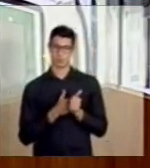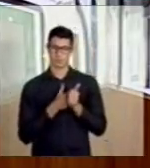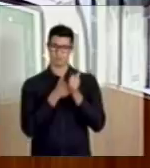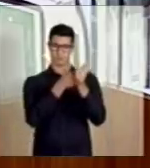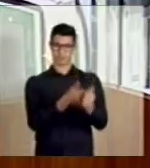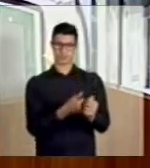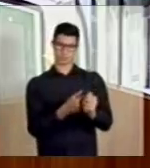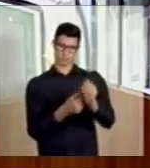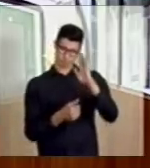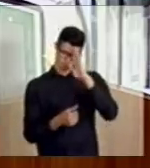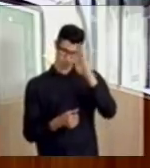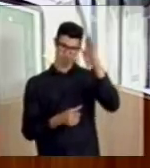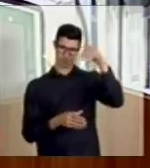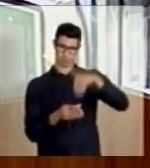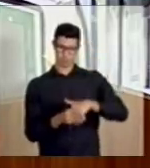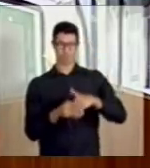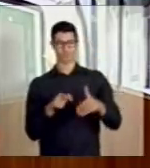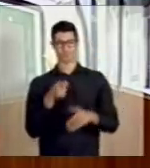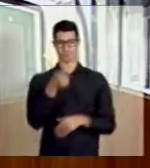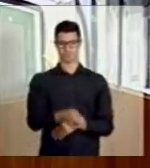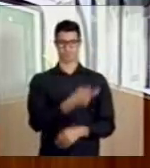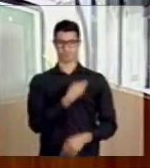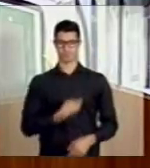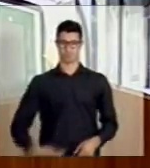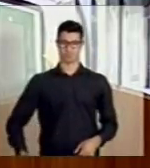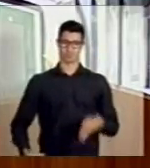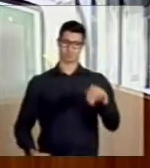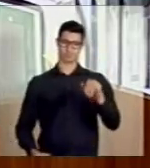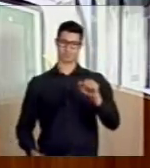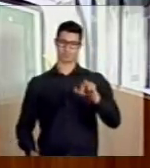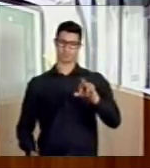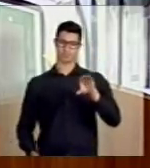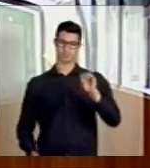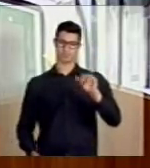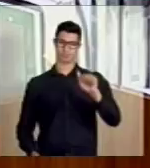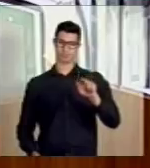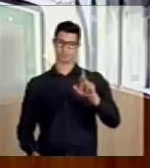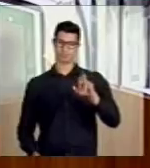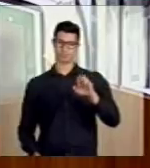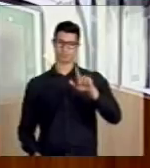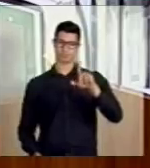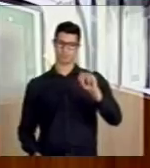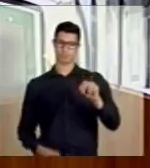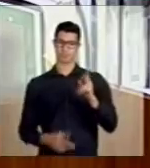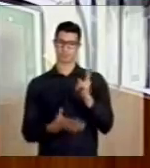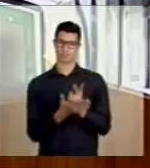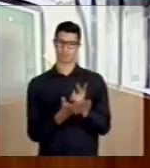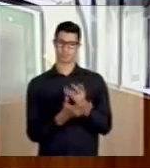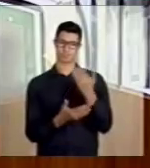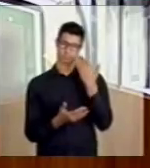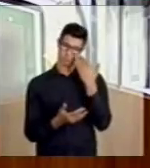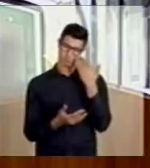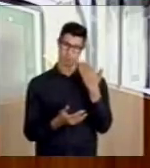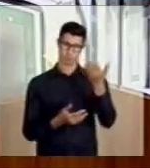o primoroso voto proferido pelo eminente ministro Marco Aurélio, relator desta causa. Embora eu peça vênia,